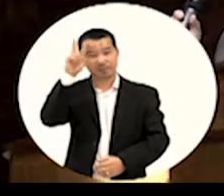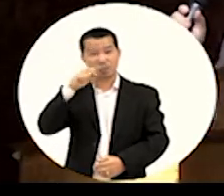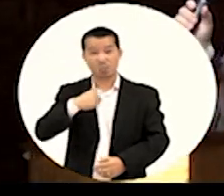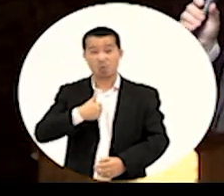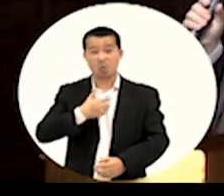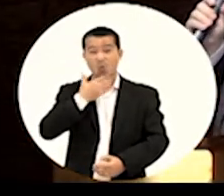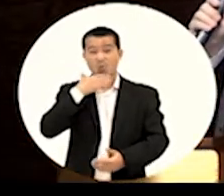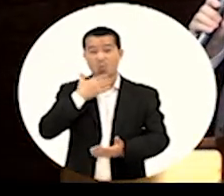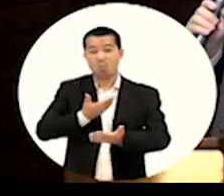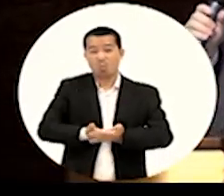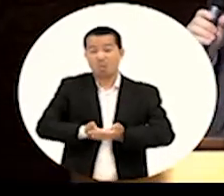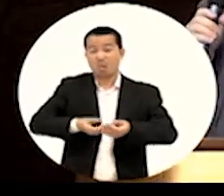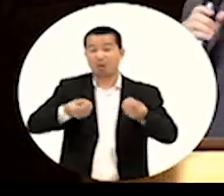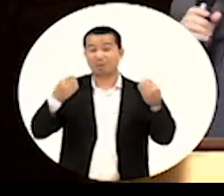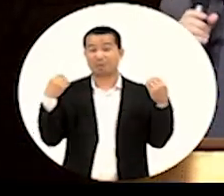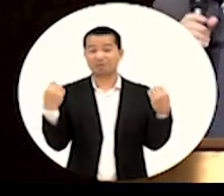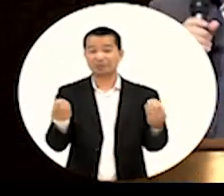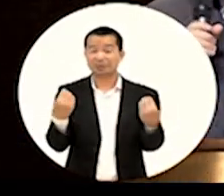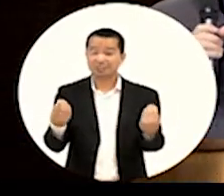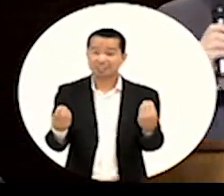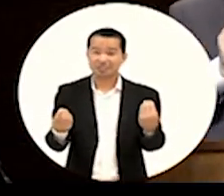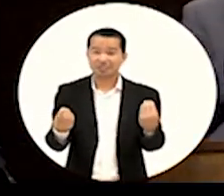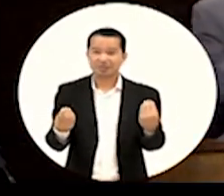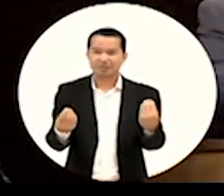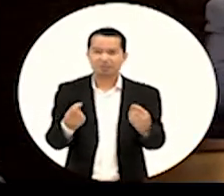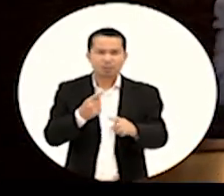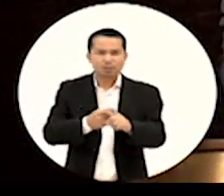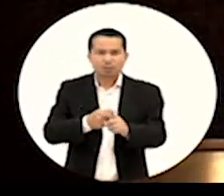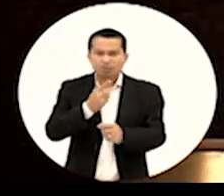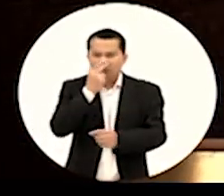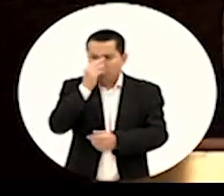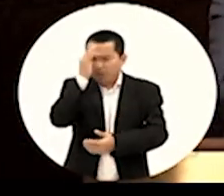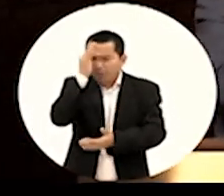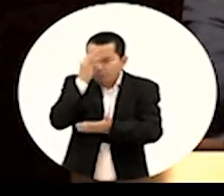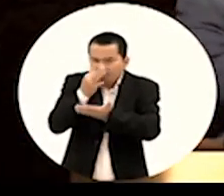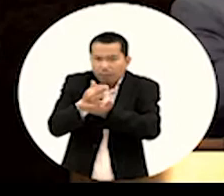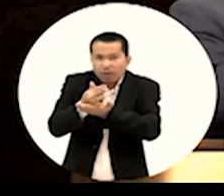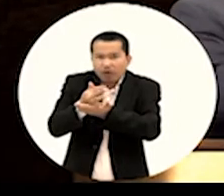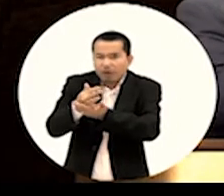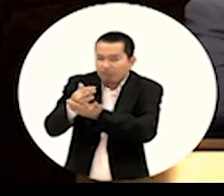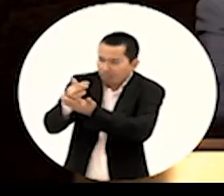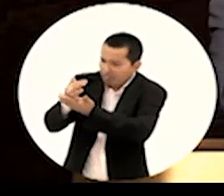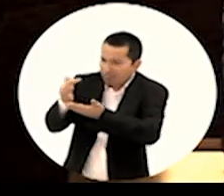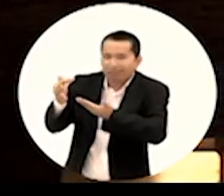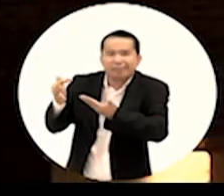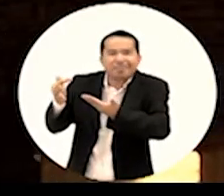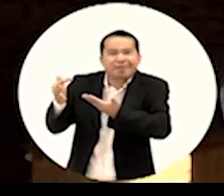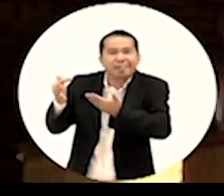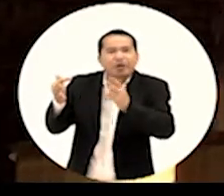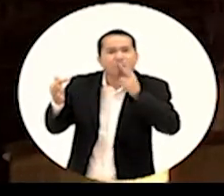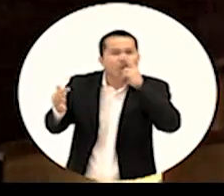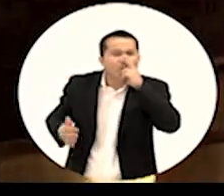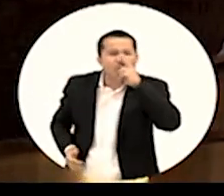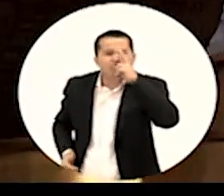Que fé é esta que pode conter uma fornalha?